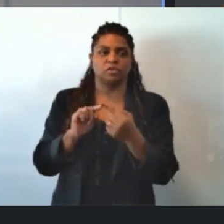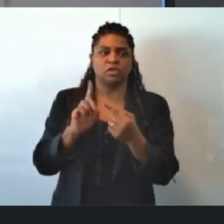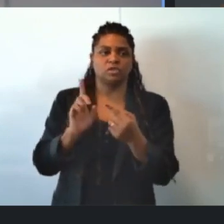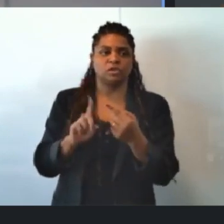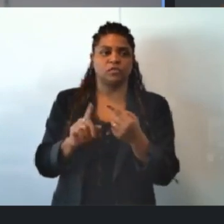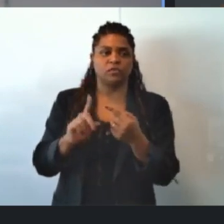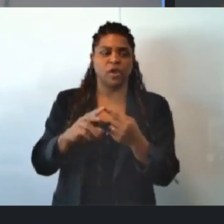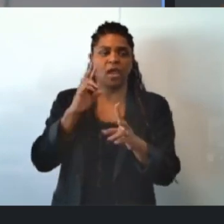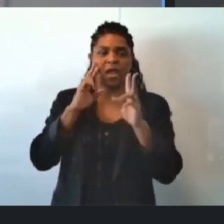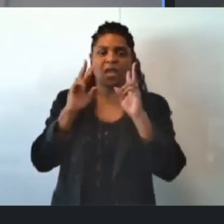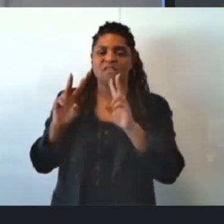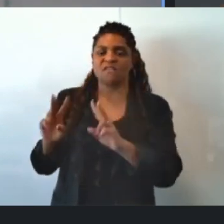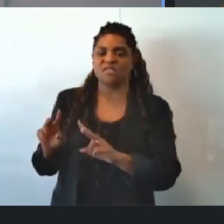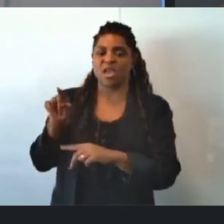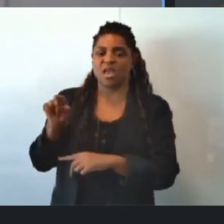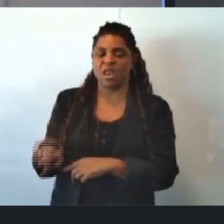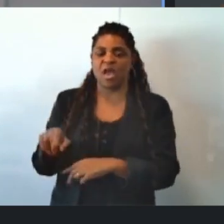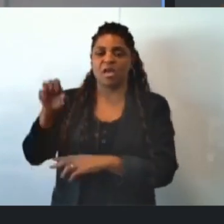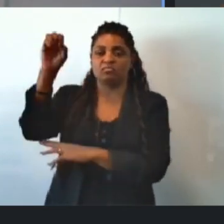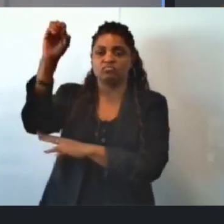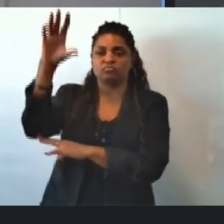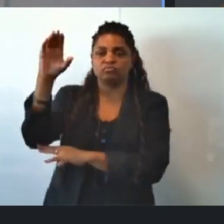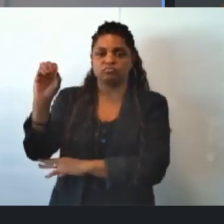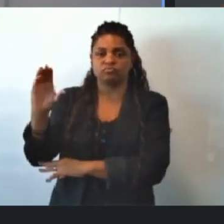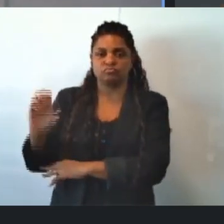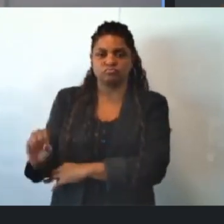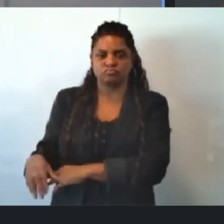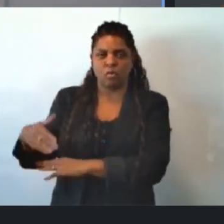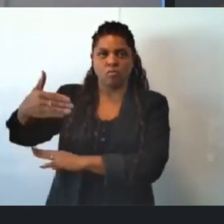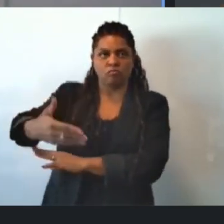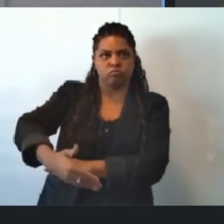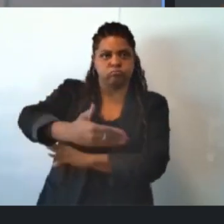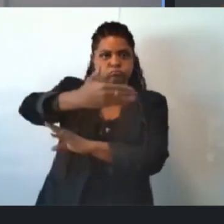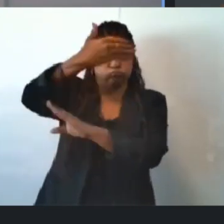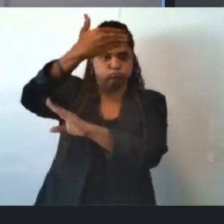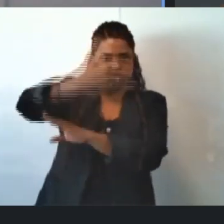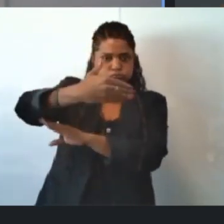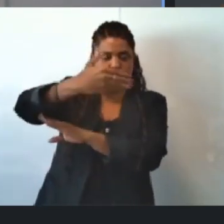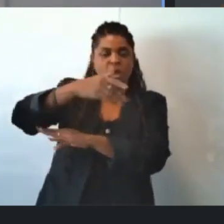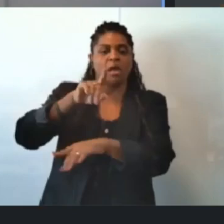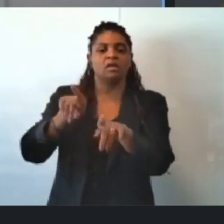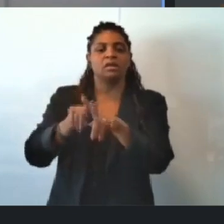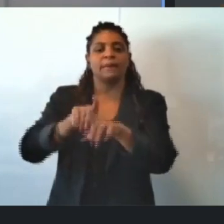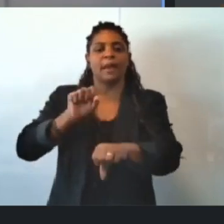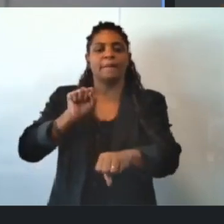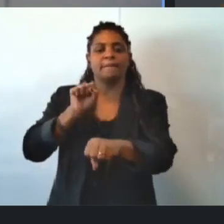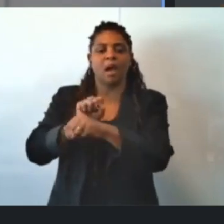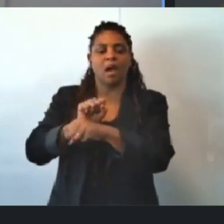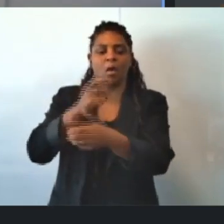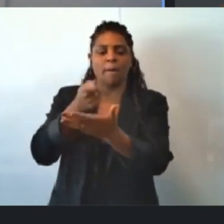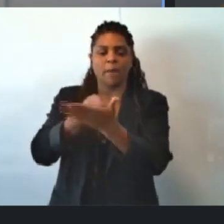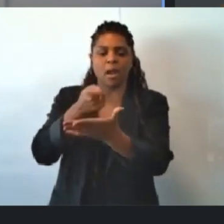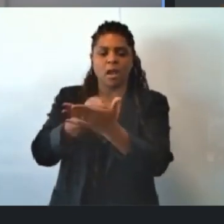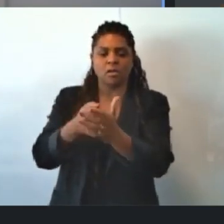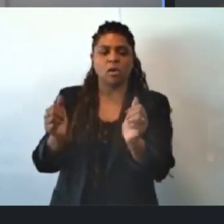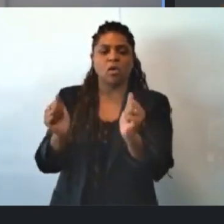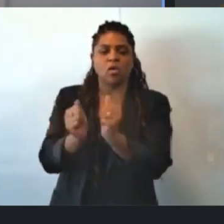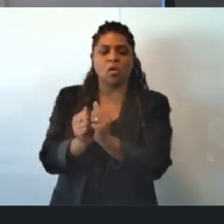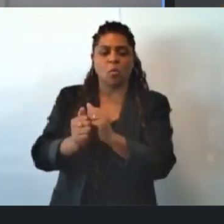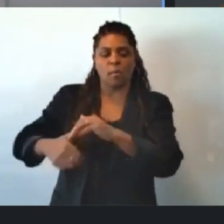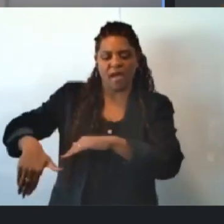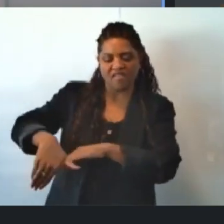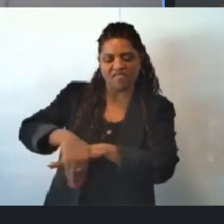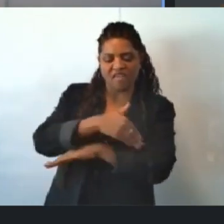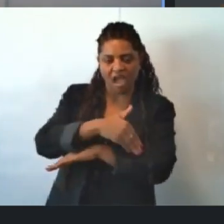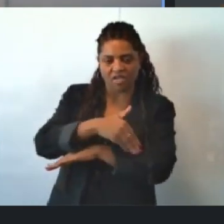sinalização vertical e horizontal, de proibição de tráfego de veículos de carga e parada obrigatória com faixa de retenção, além da revitalização de toda a via na